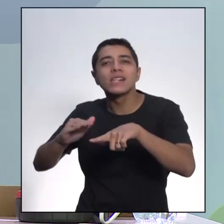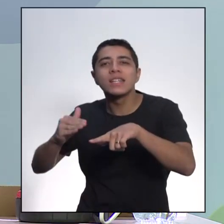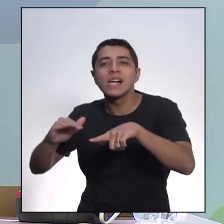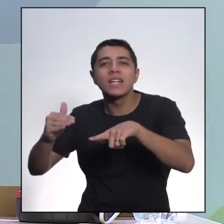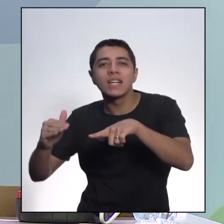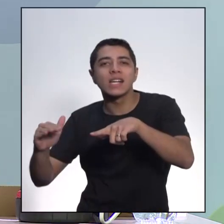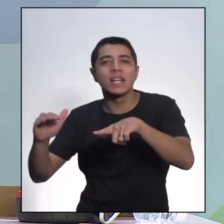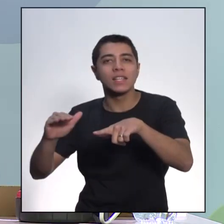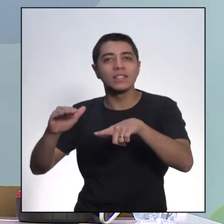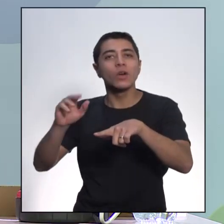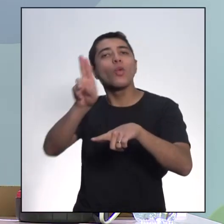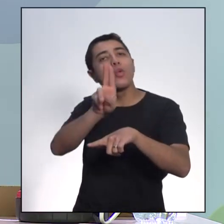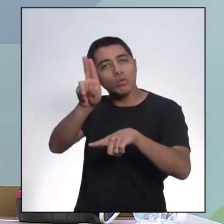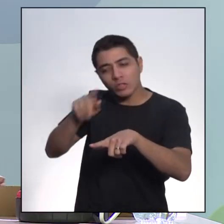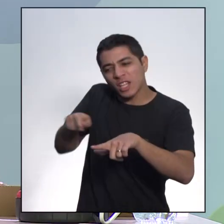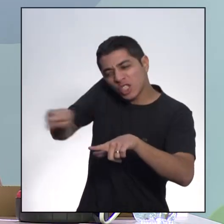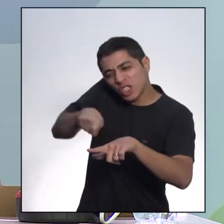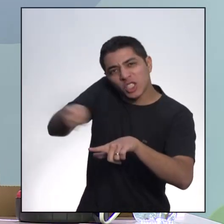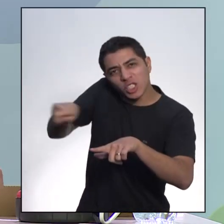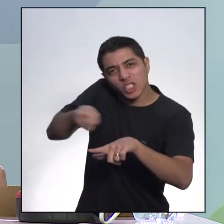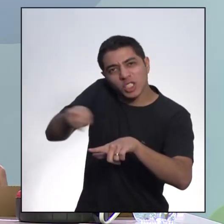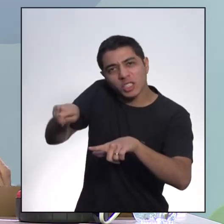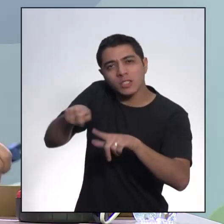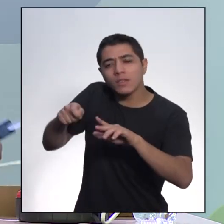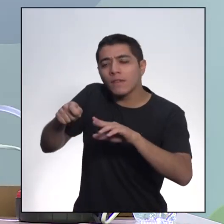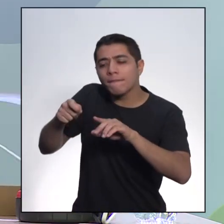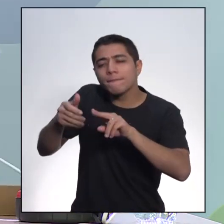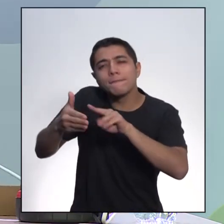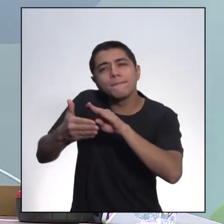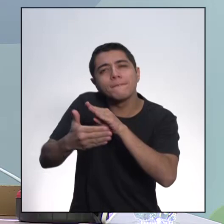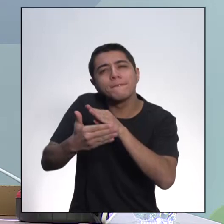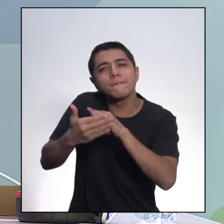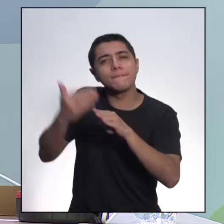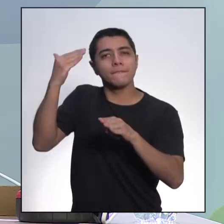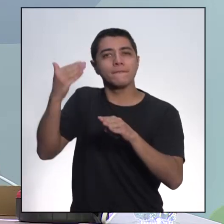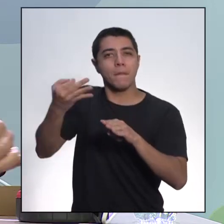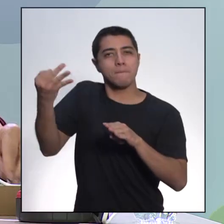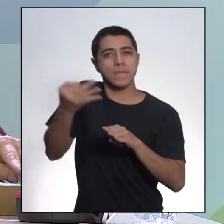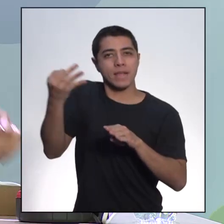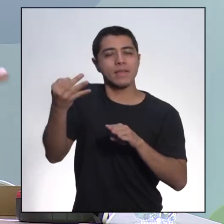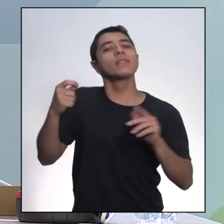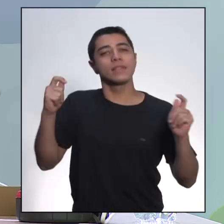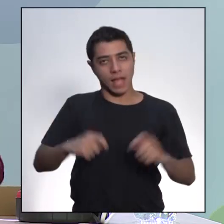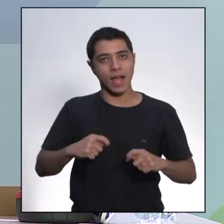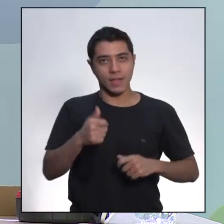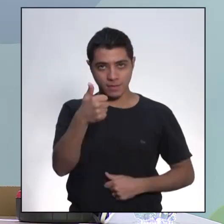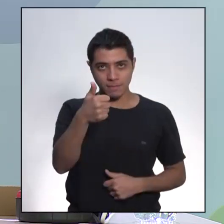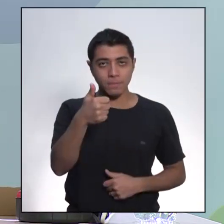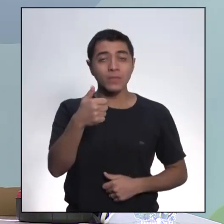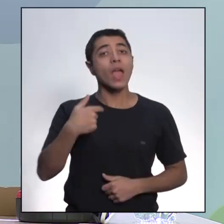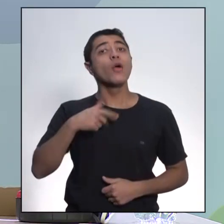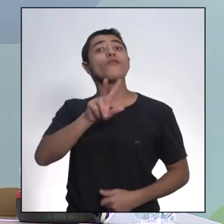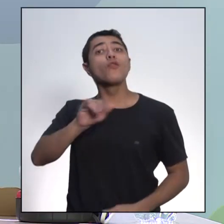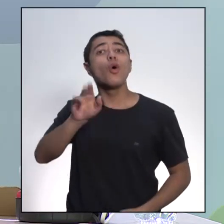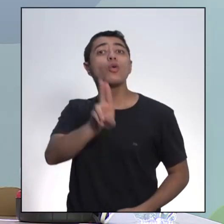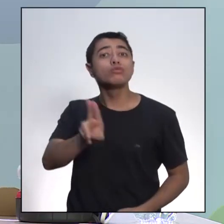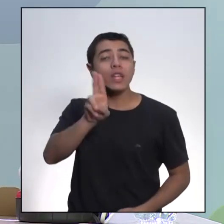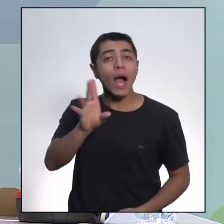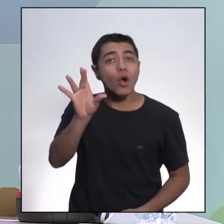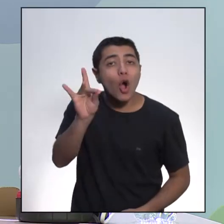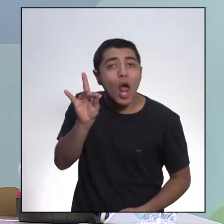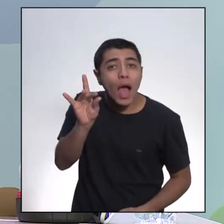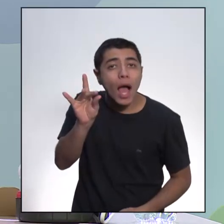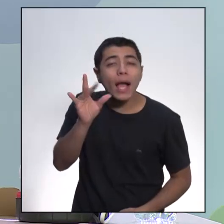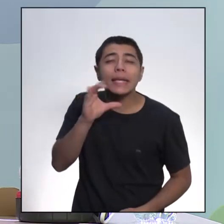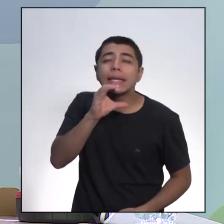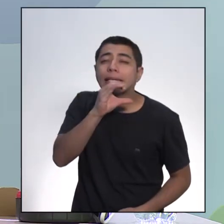tá? E aí eu vou utilizar a cola quente, que eu espero que ela esteja quente. Cuidado se você for utilizar por conta dessa parte